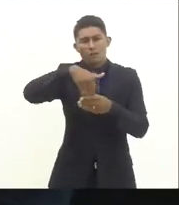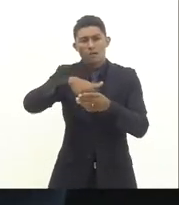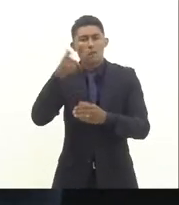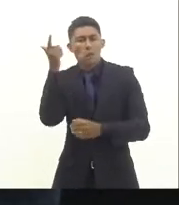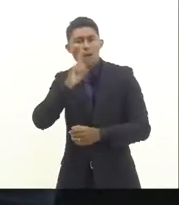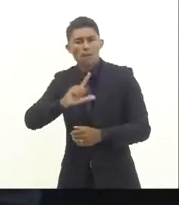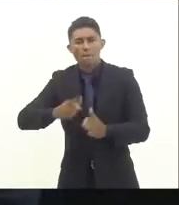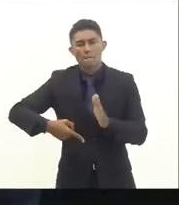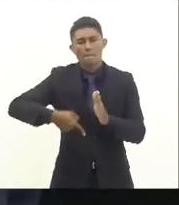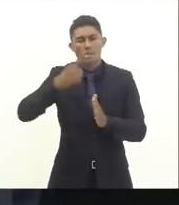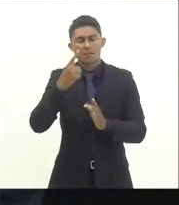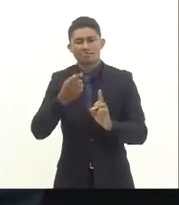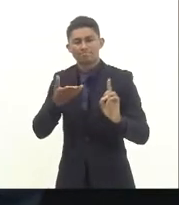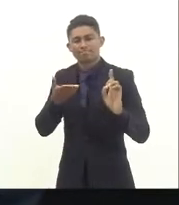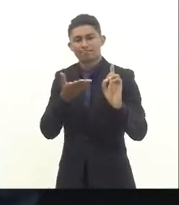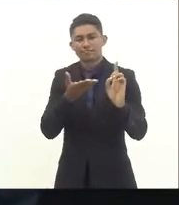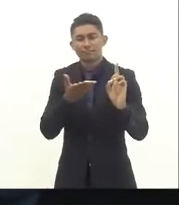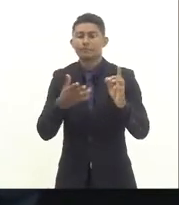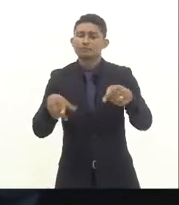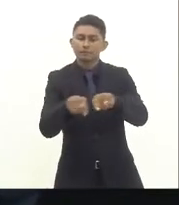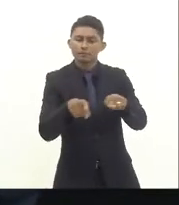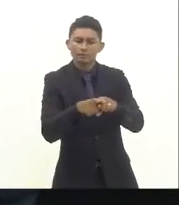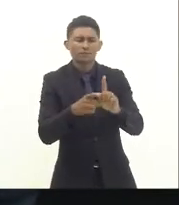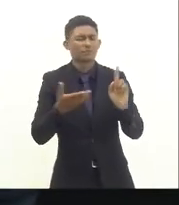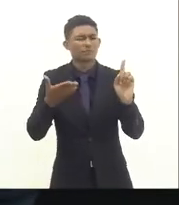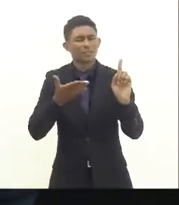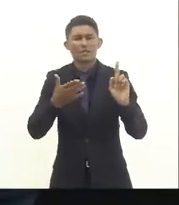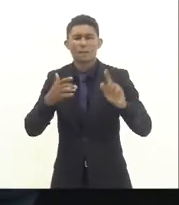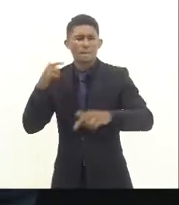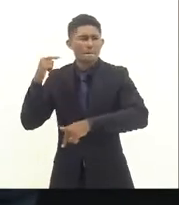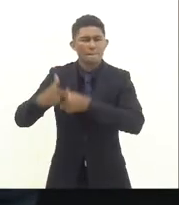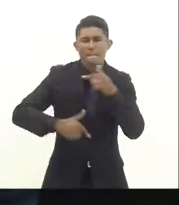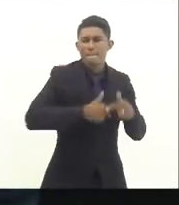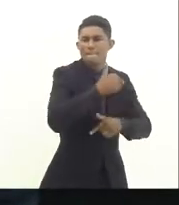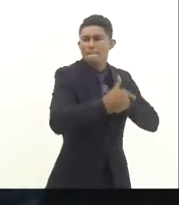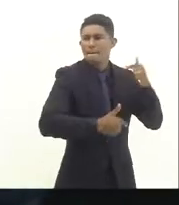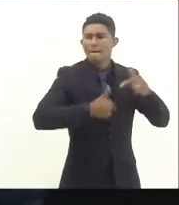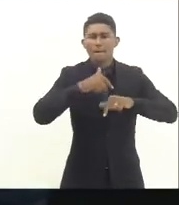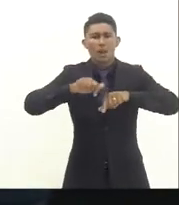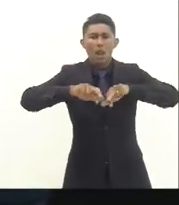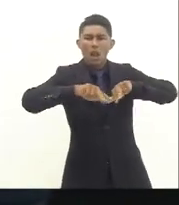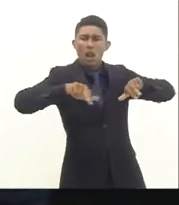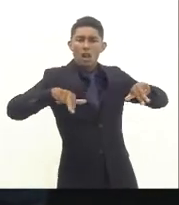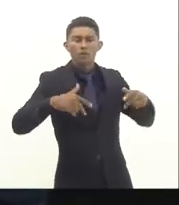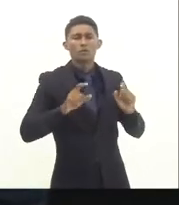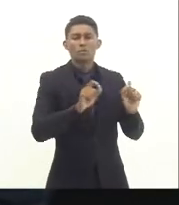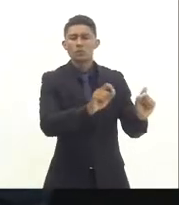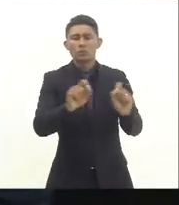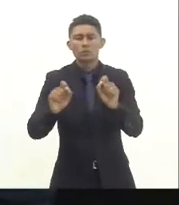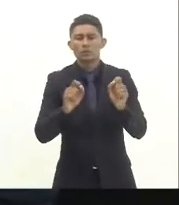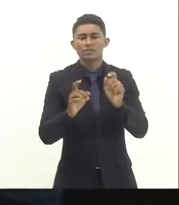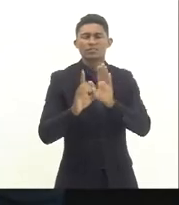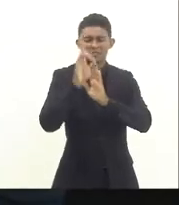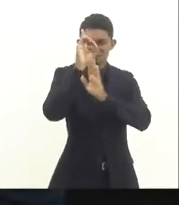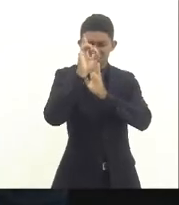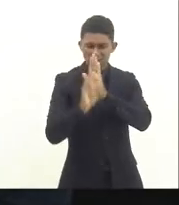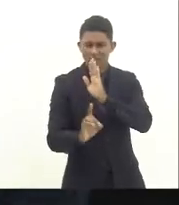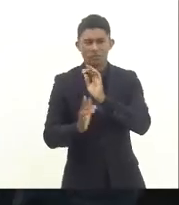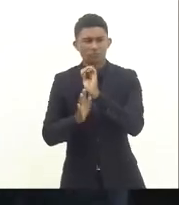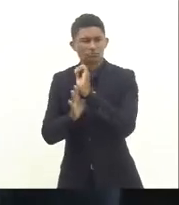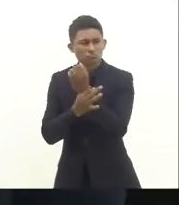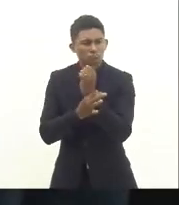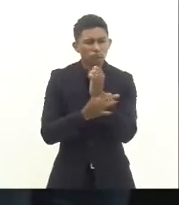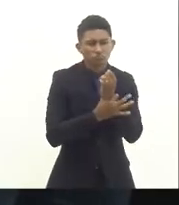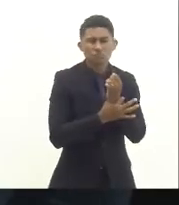dentro e das diversas atuações fundamentais para a garantia de direitos de que Benedita teve